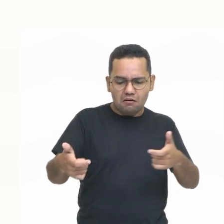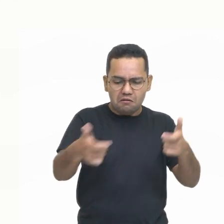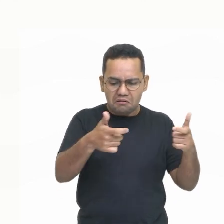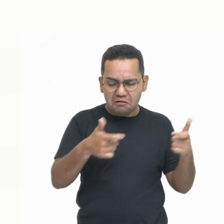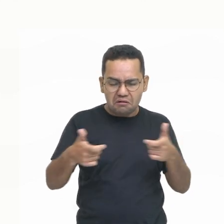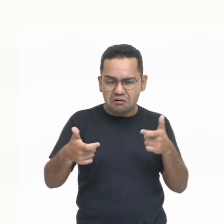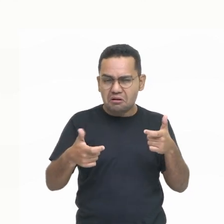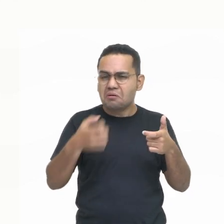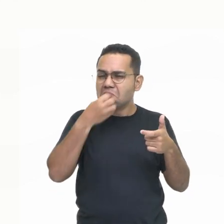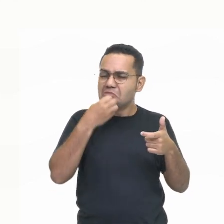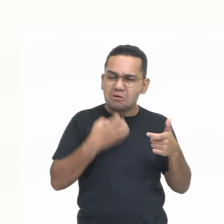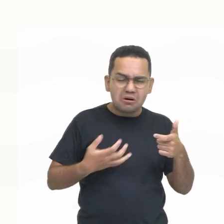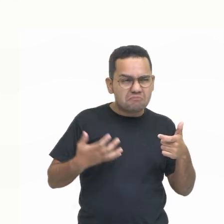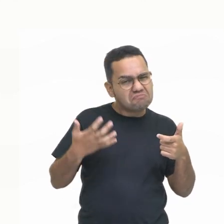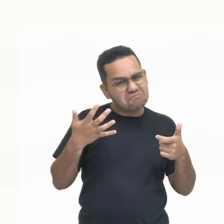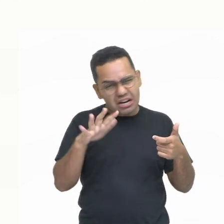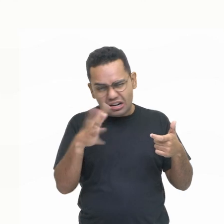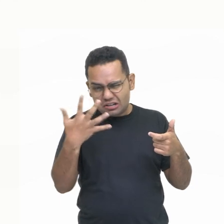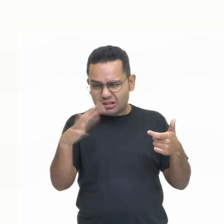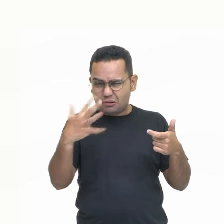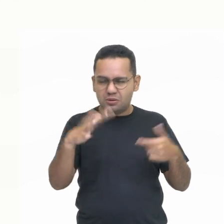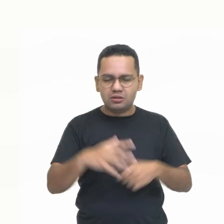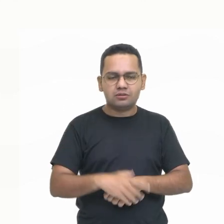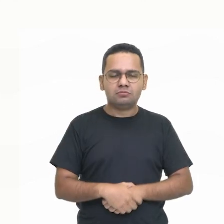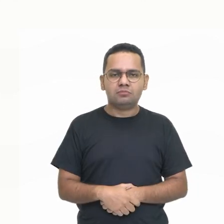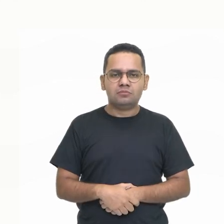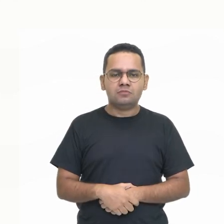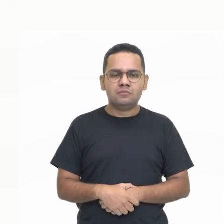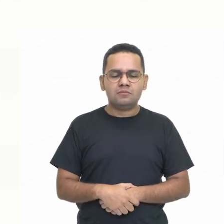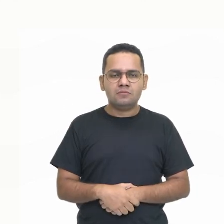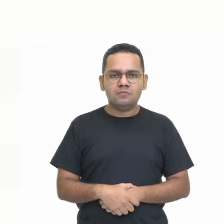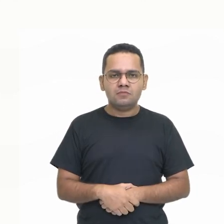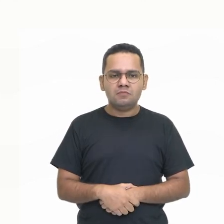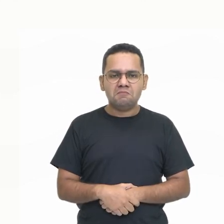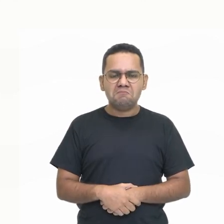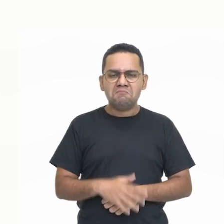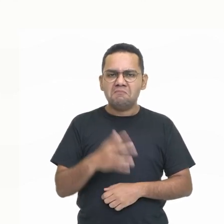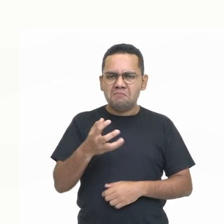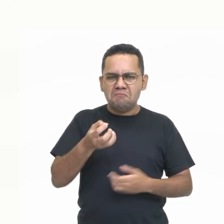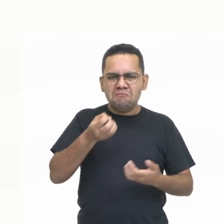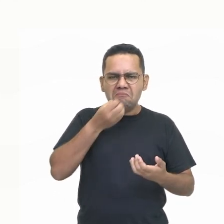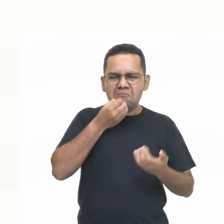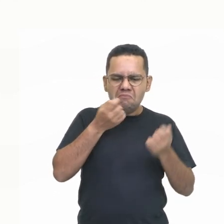assim, então, naquele ambiente muito hostil, não parecia tão